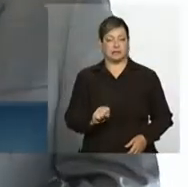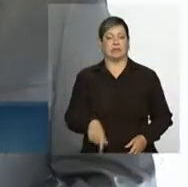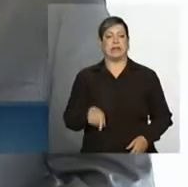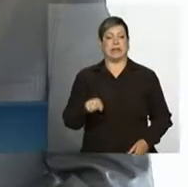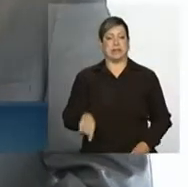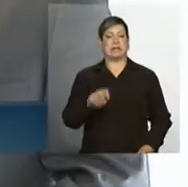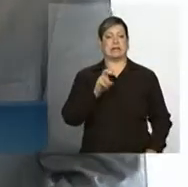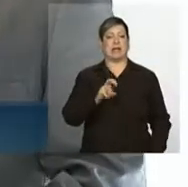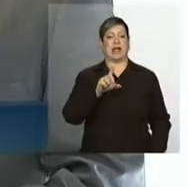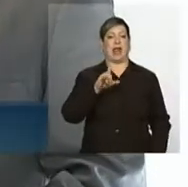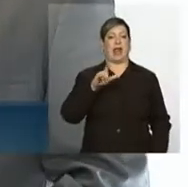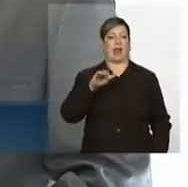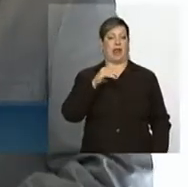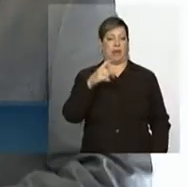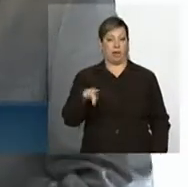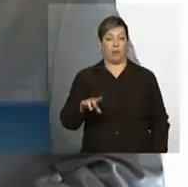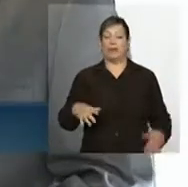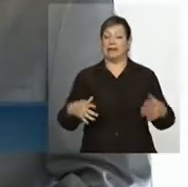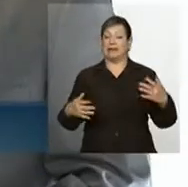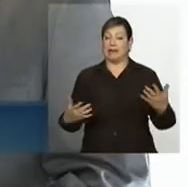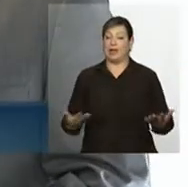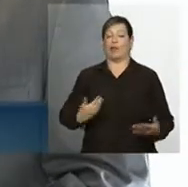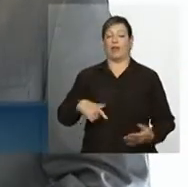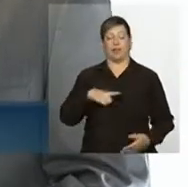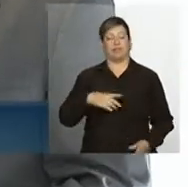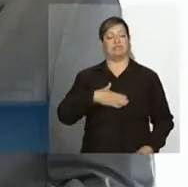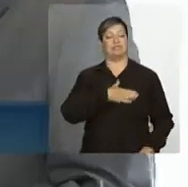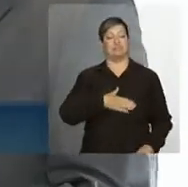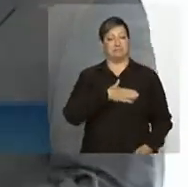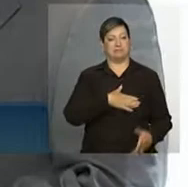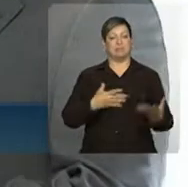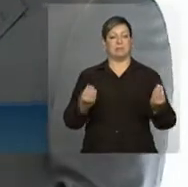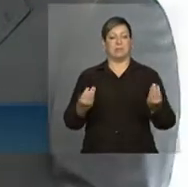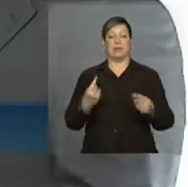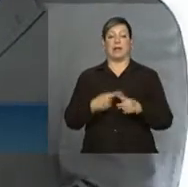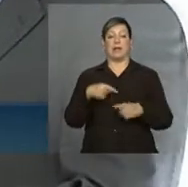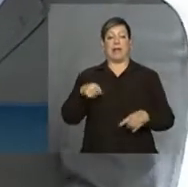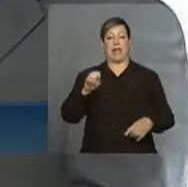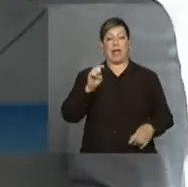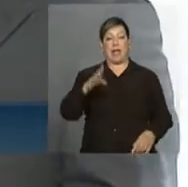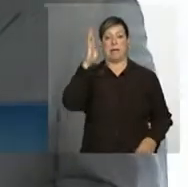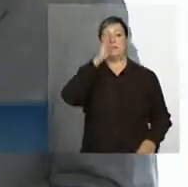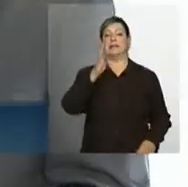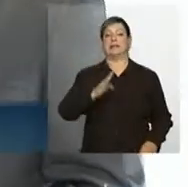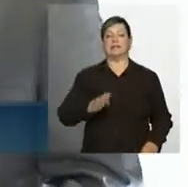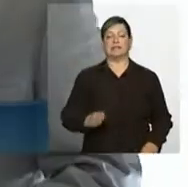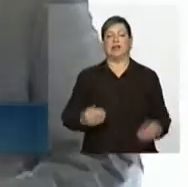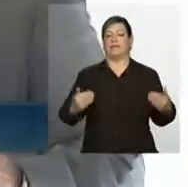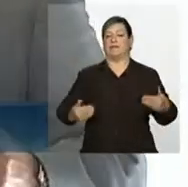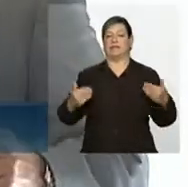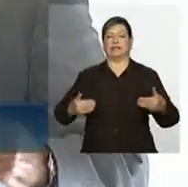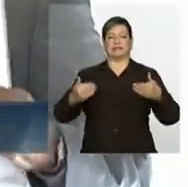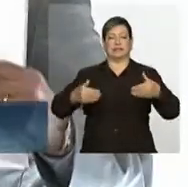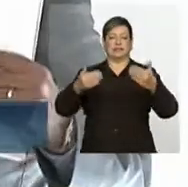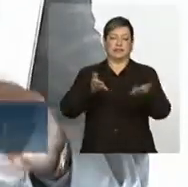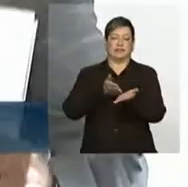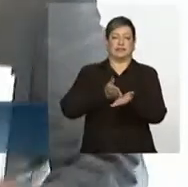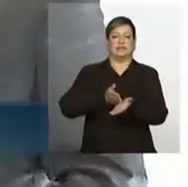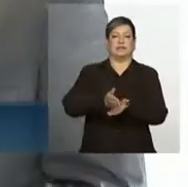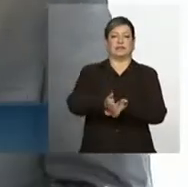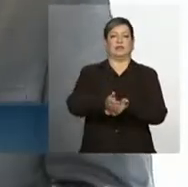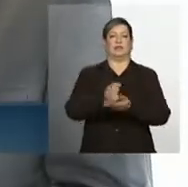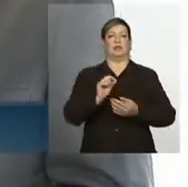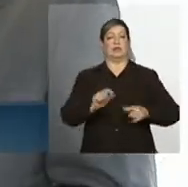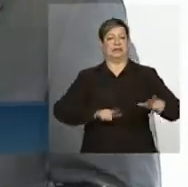leilões. Por isso, nós temos muito a comemorar, porque é o Brasil avançando em direção a uma